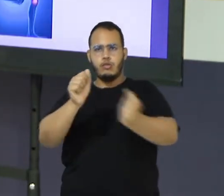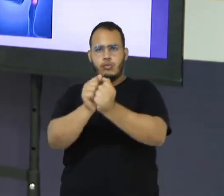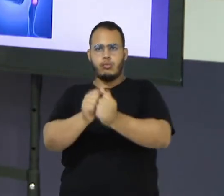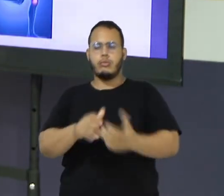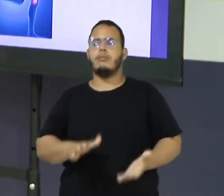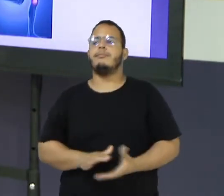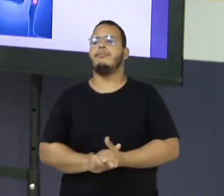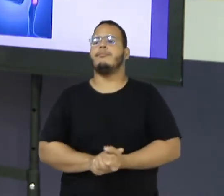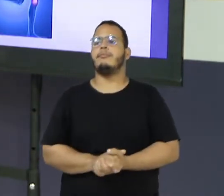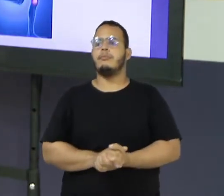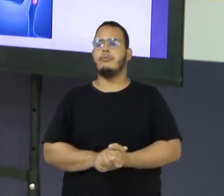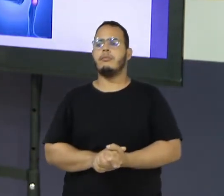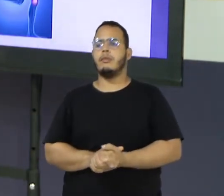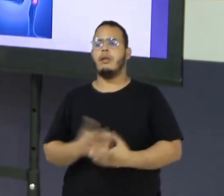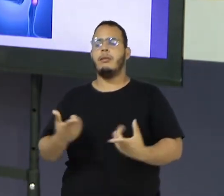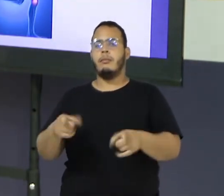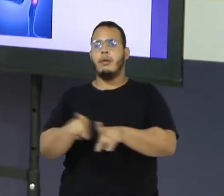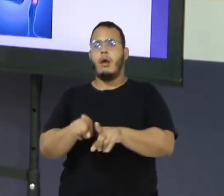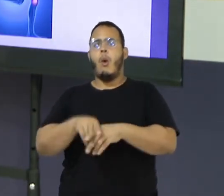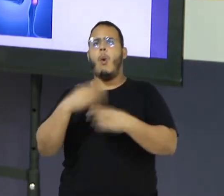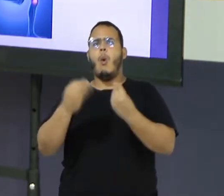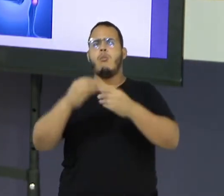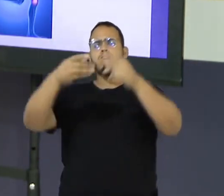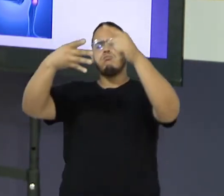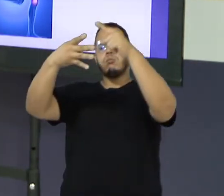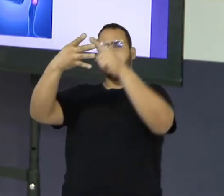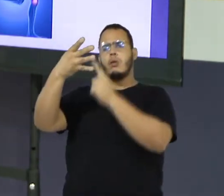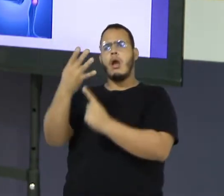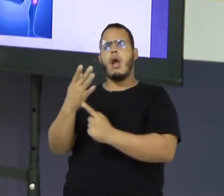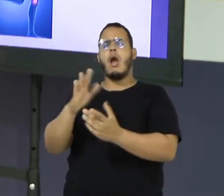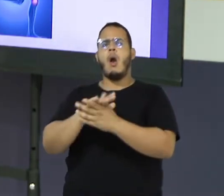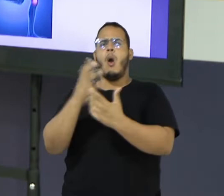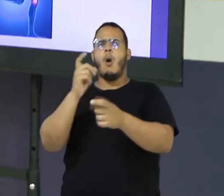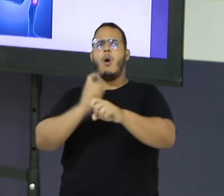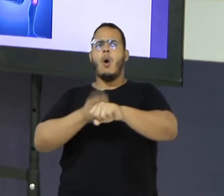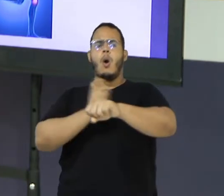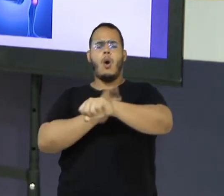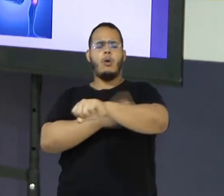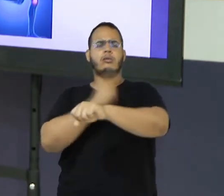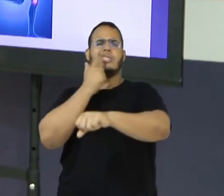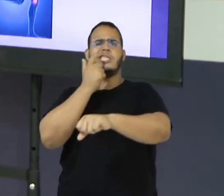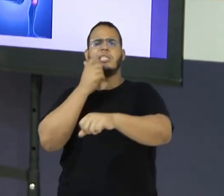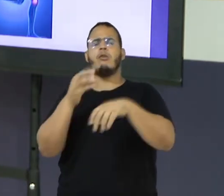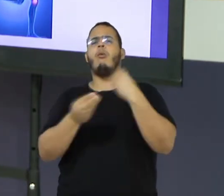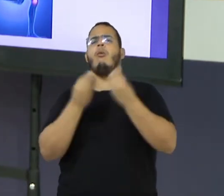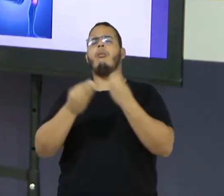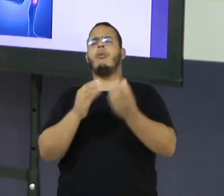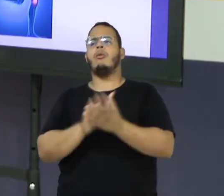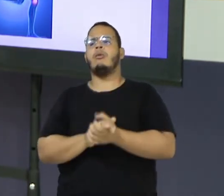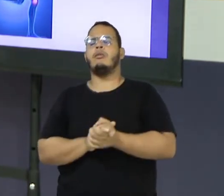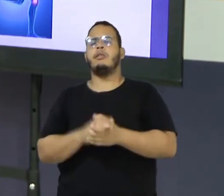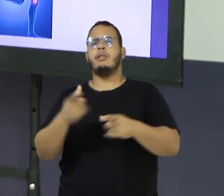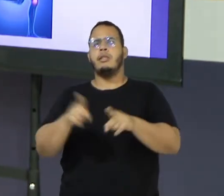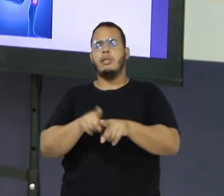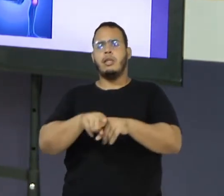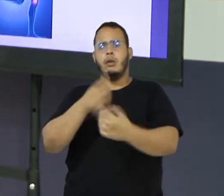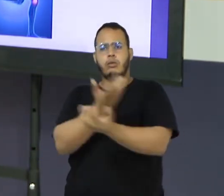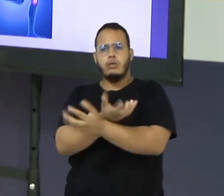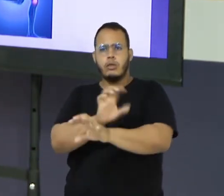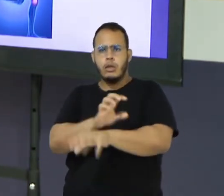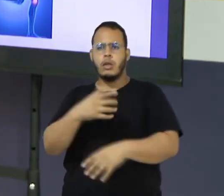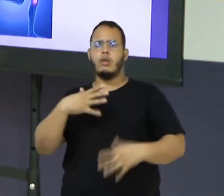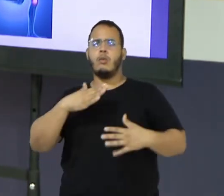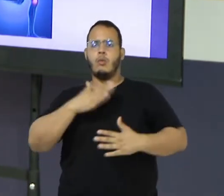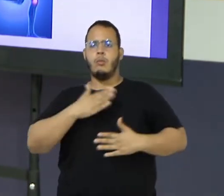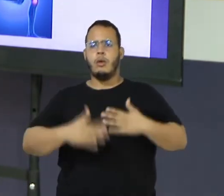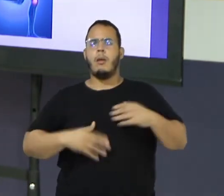separadamente. Quando a gente fala de classificação de ossos, né? A gente tem aí o esqueleto humano, que pode ser dividido